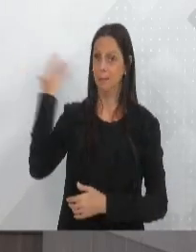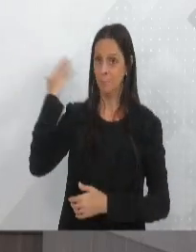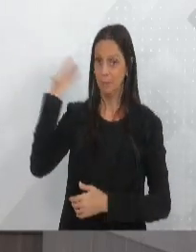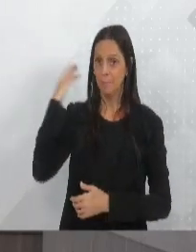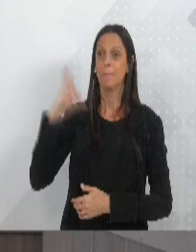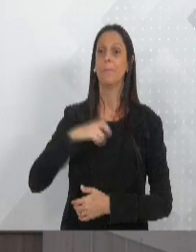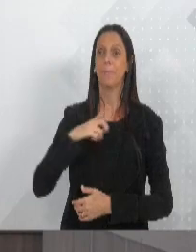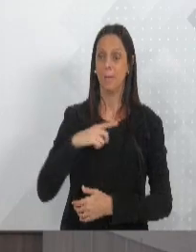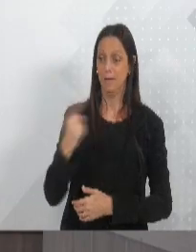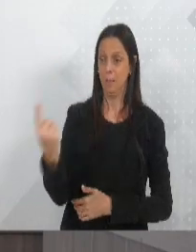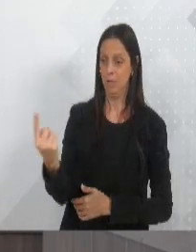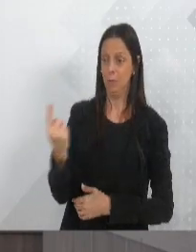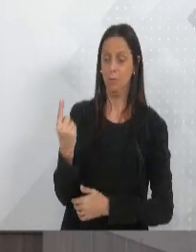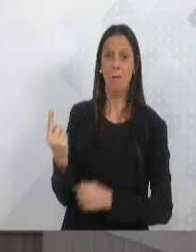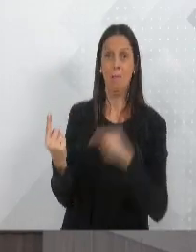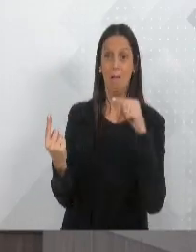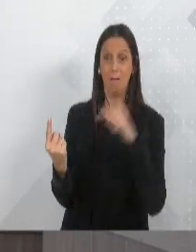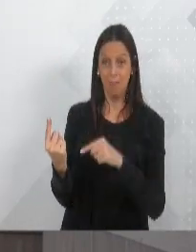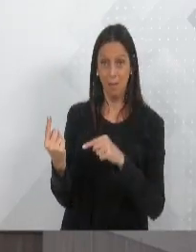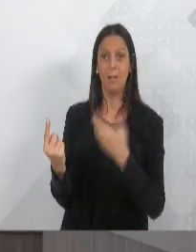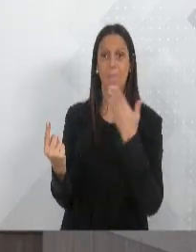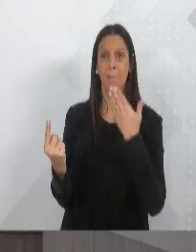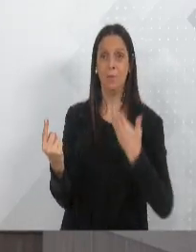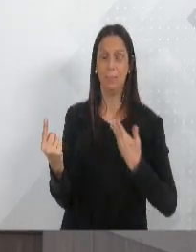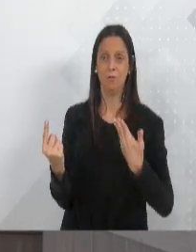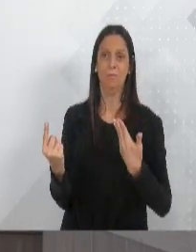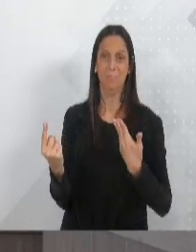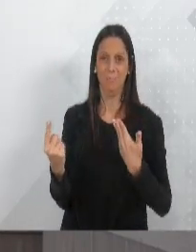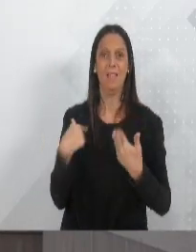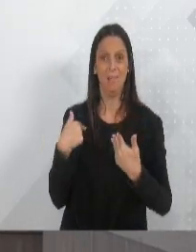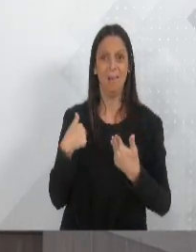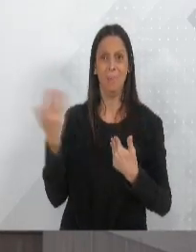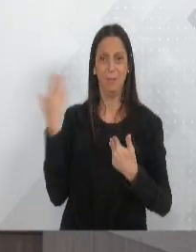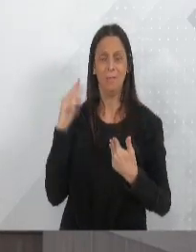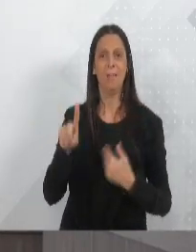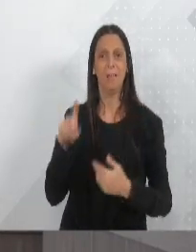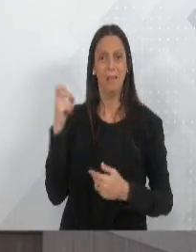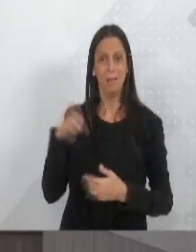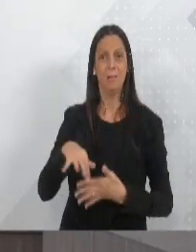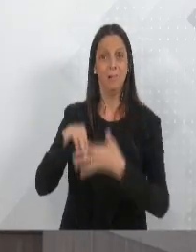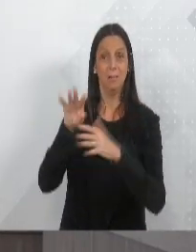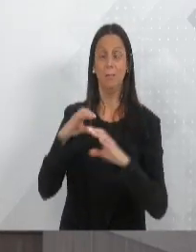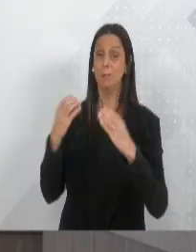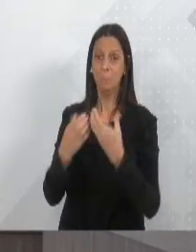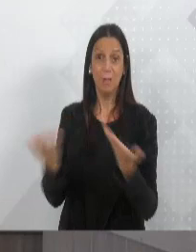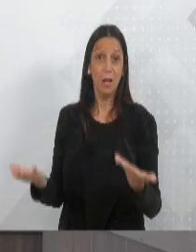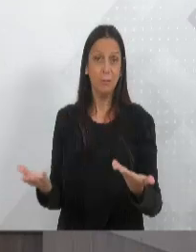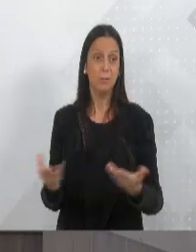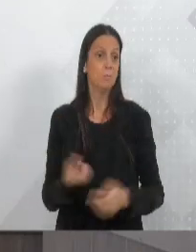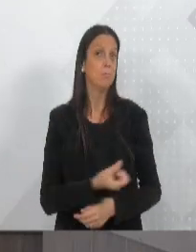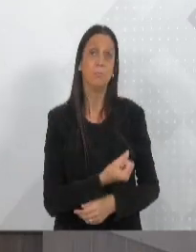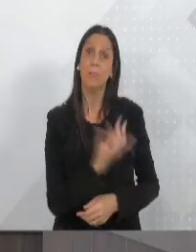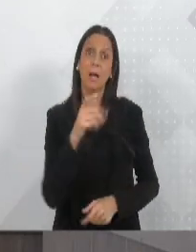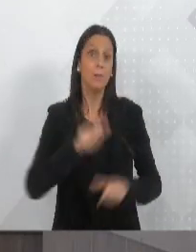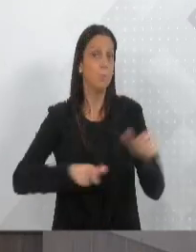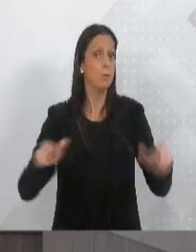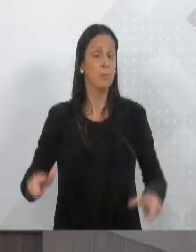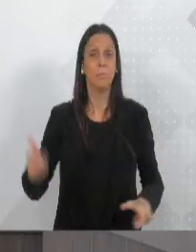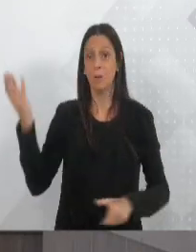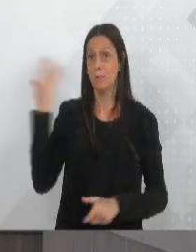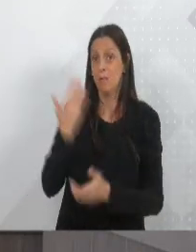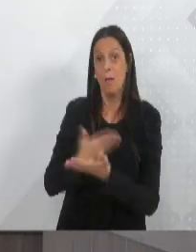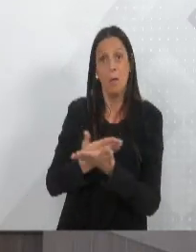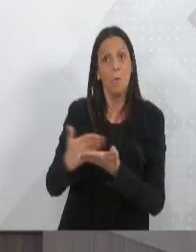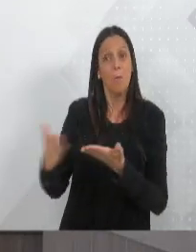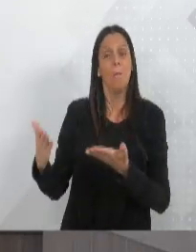morador entrei moradores como presidente consegui êxito e diversas obras de Blumenau muitos começaram na sução de moradores suon